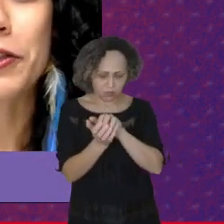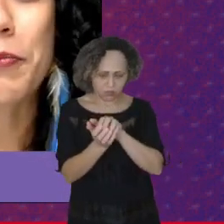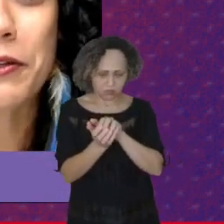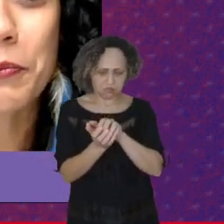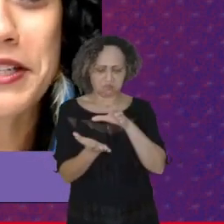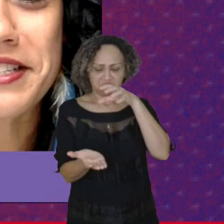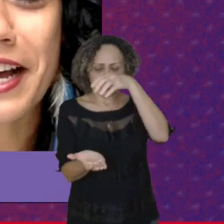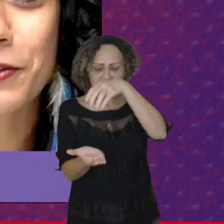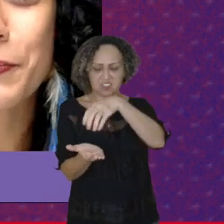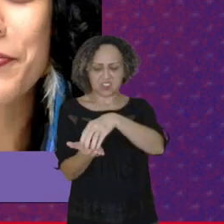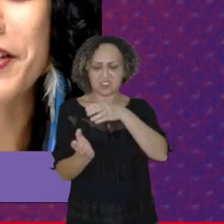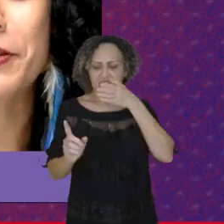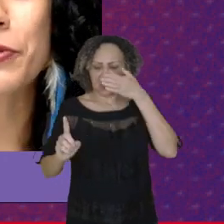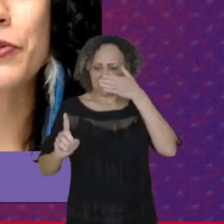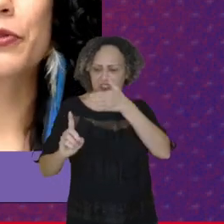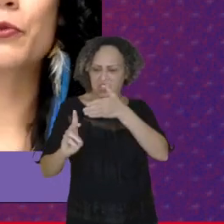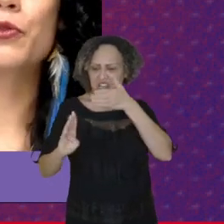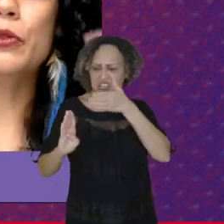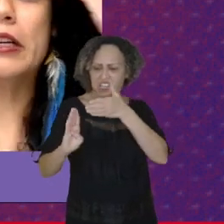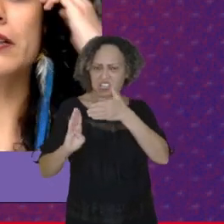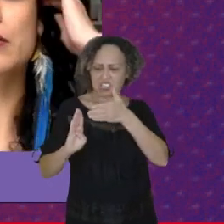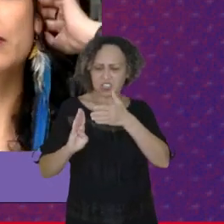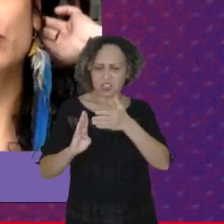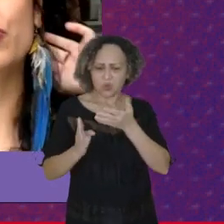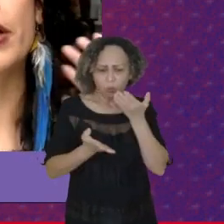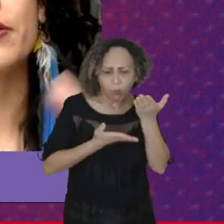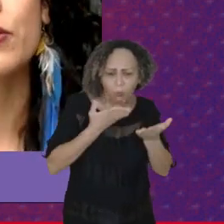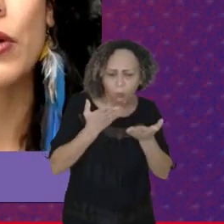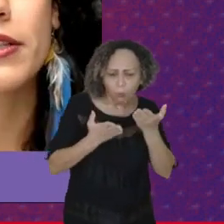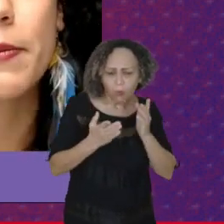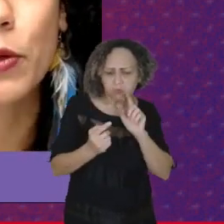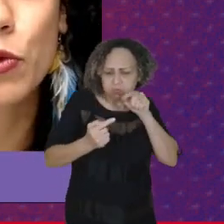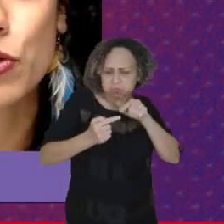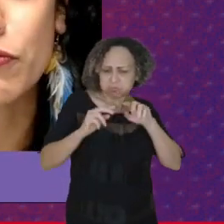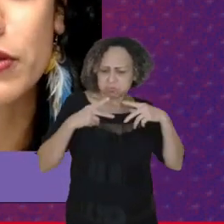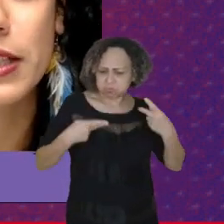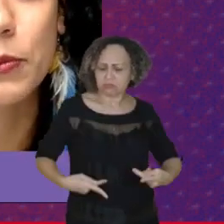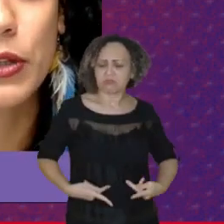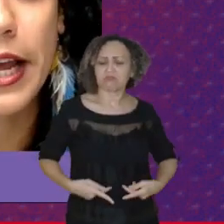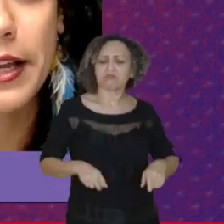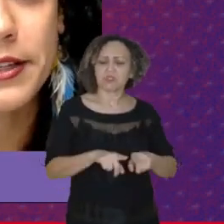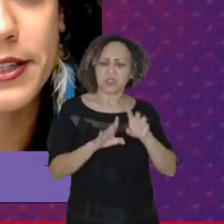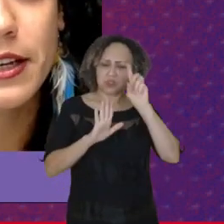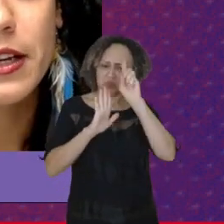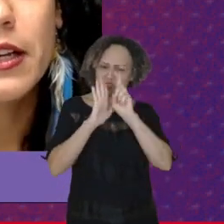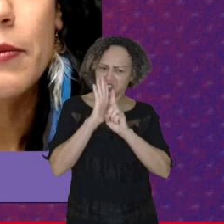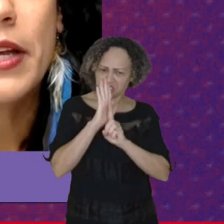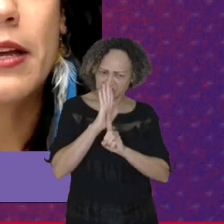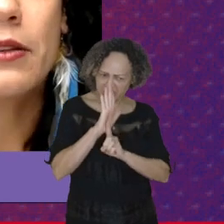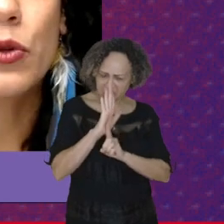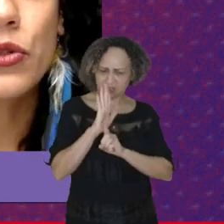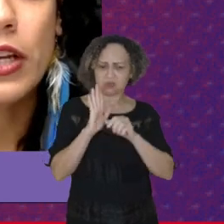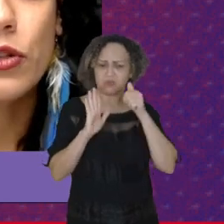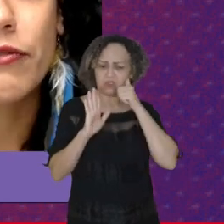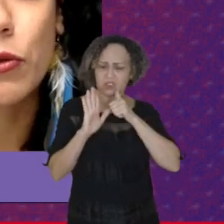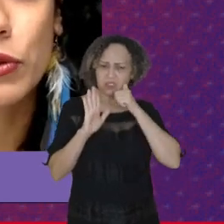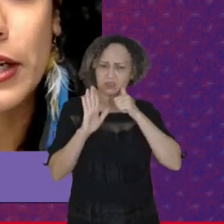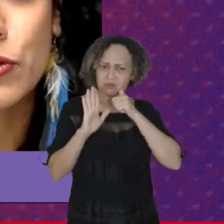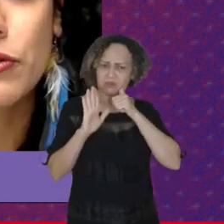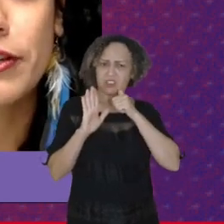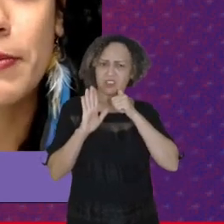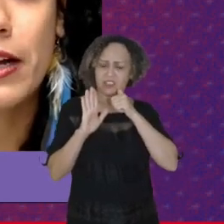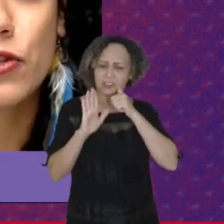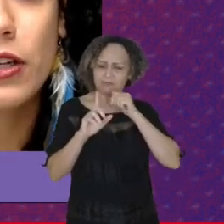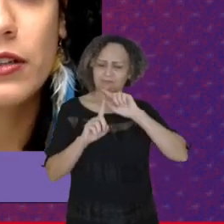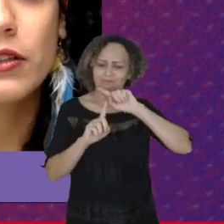referência, né, no atendimento humanizado e nos direitos sexuais e reprodutivos das mulheres, né, docente